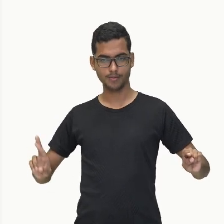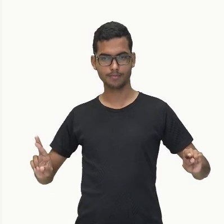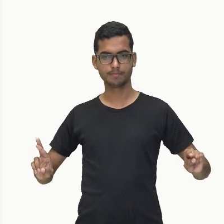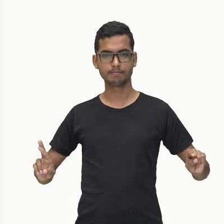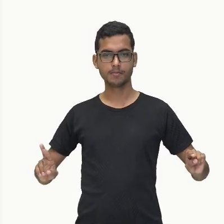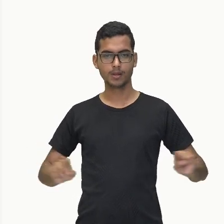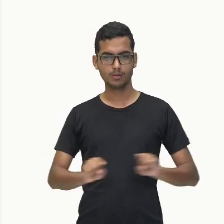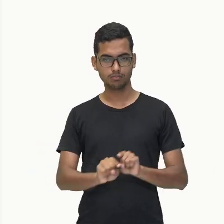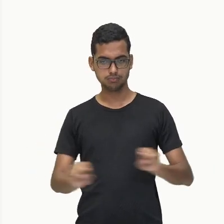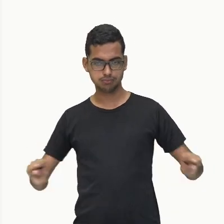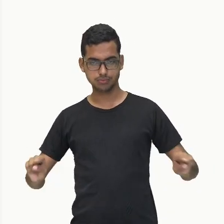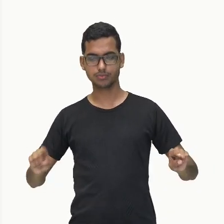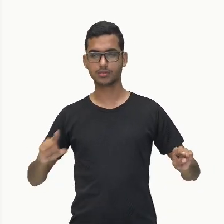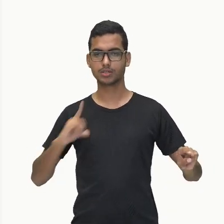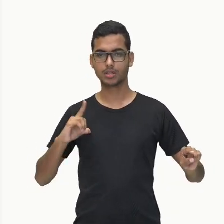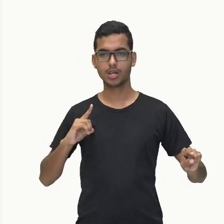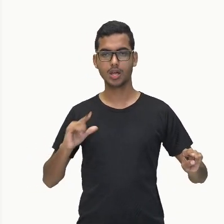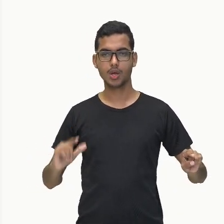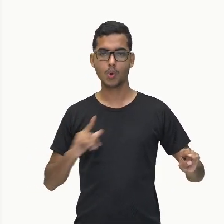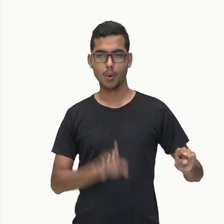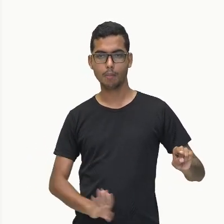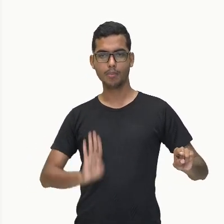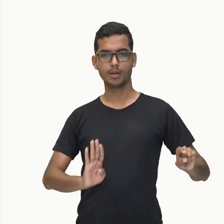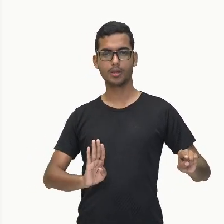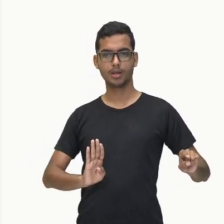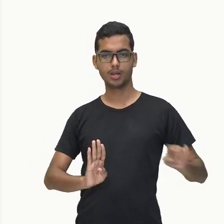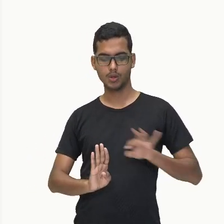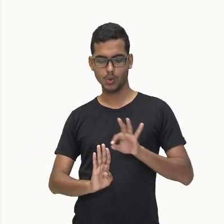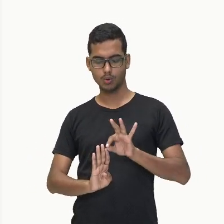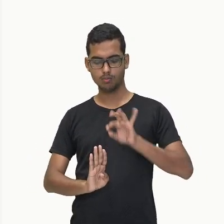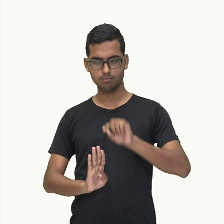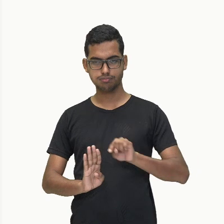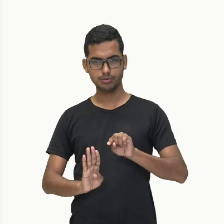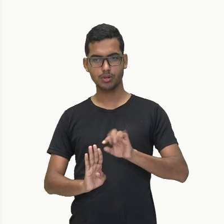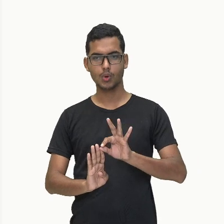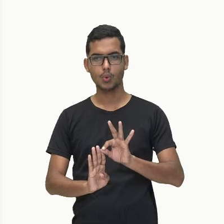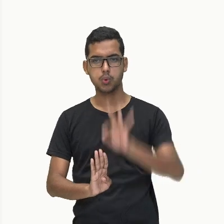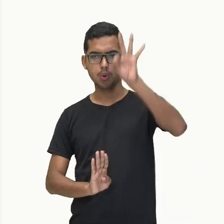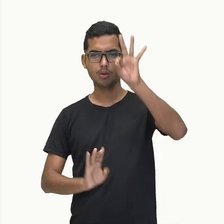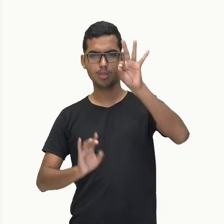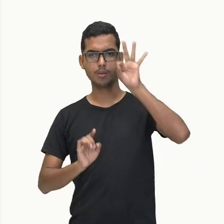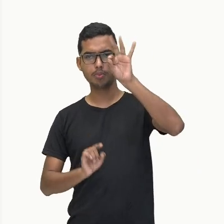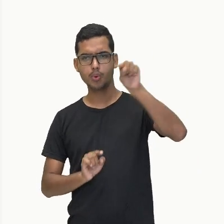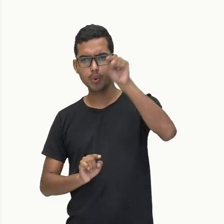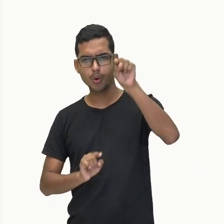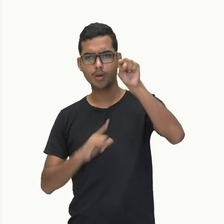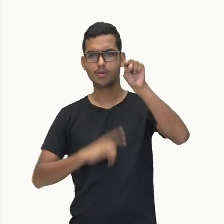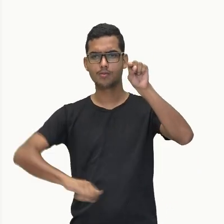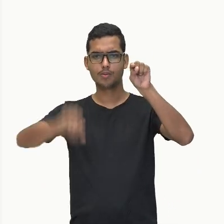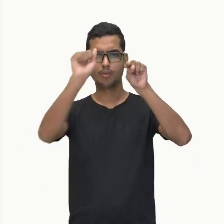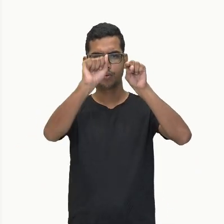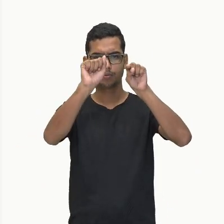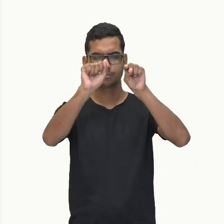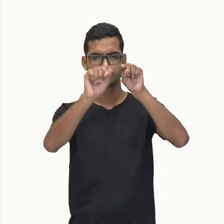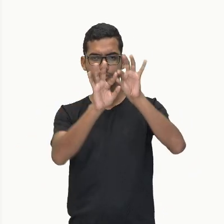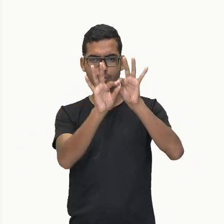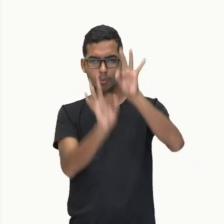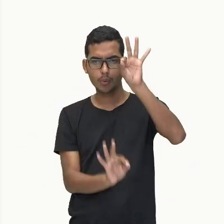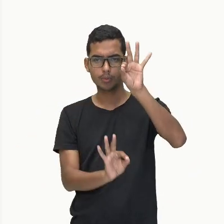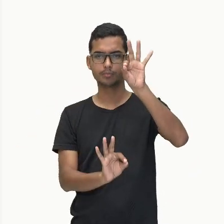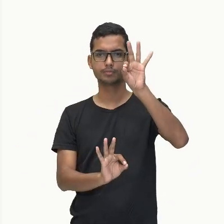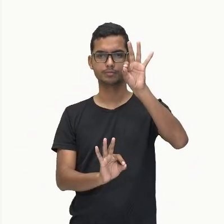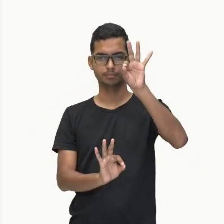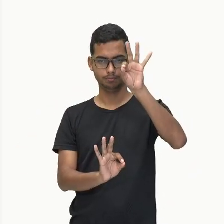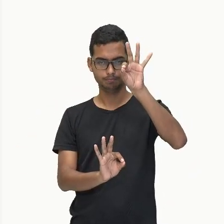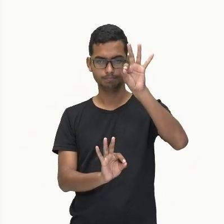que nós vamos medir aqui também com o ponto A. Então, basta a gente escolher um ponto B, né, pertencente à reta R,